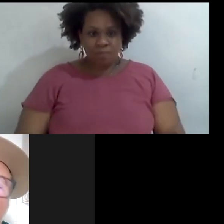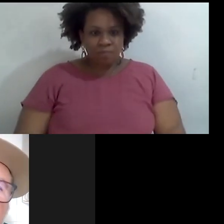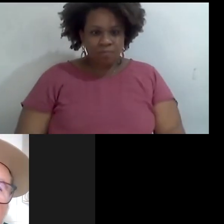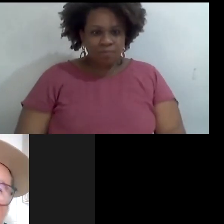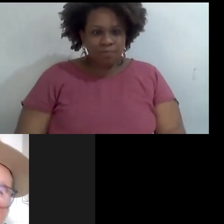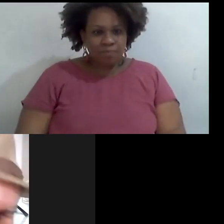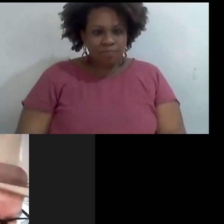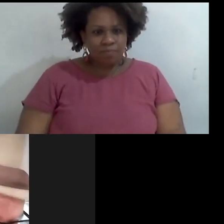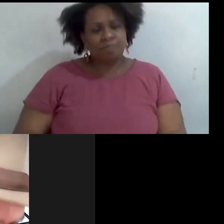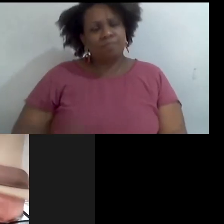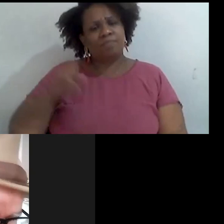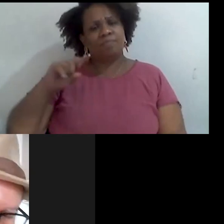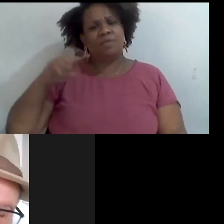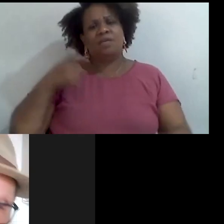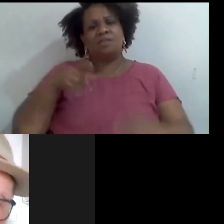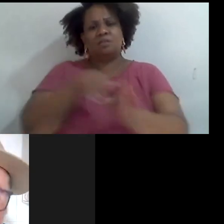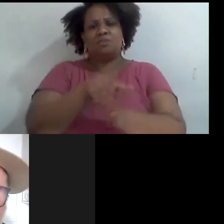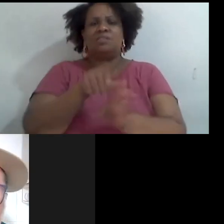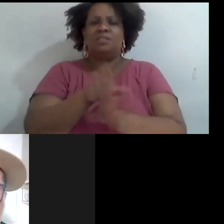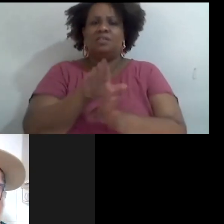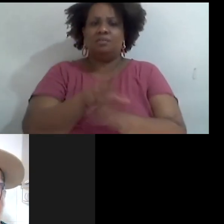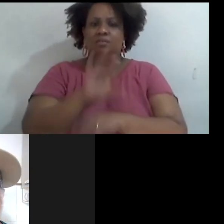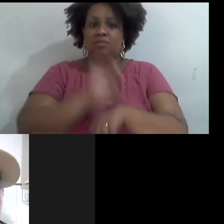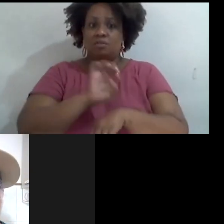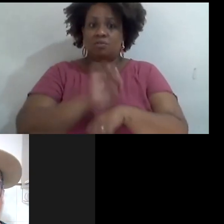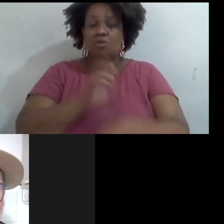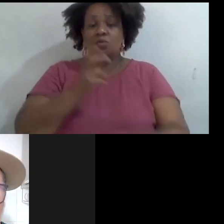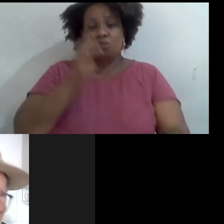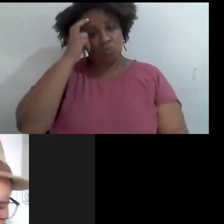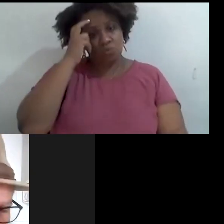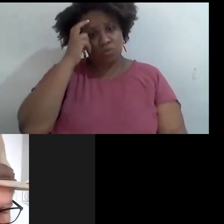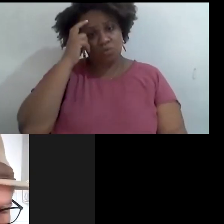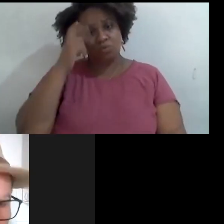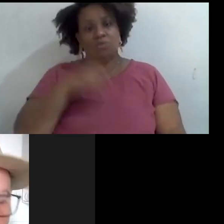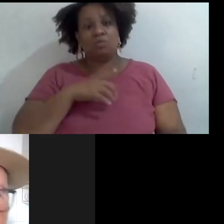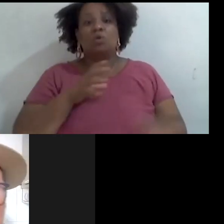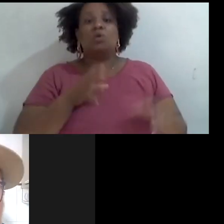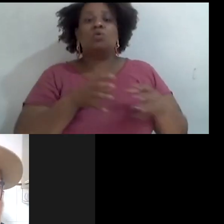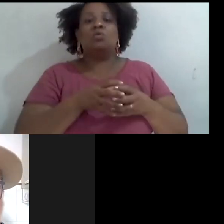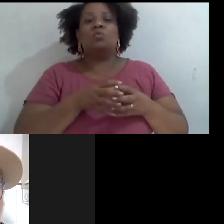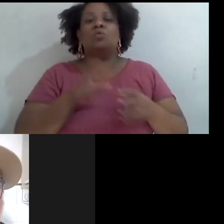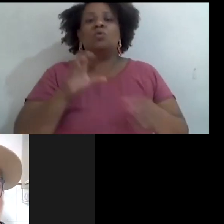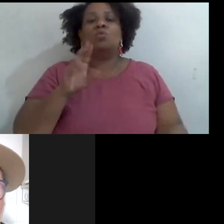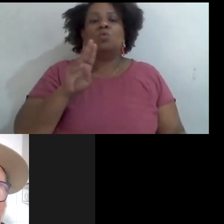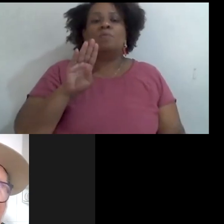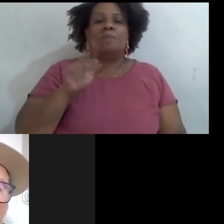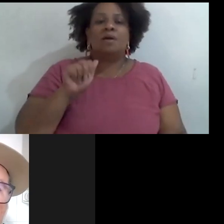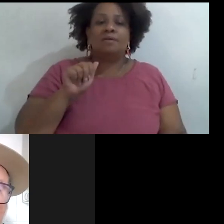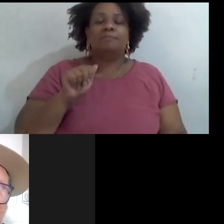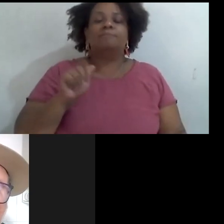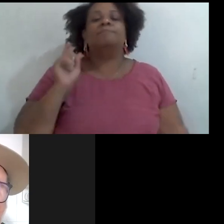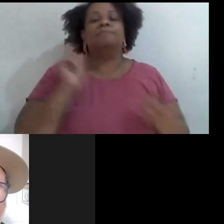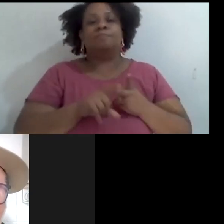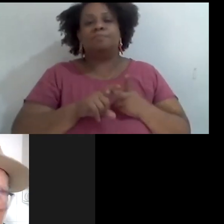sou ex-conselheiro estadual de cultura, faço parte do grupo da Cuba, faço